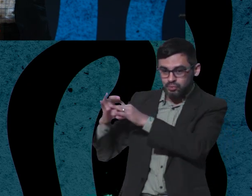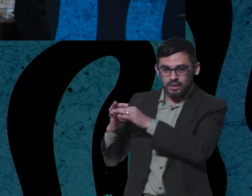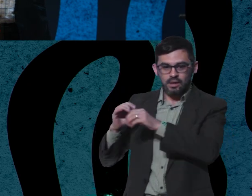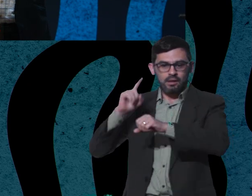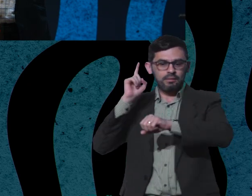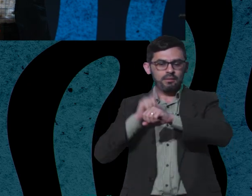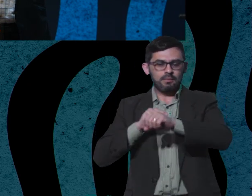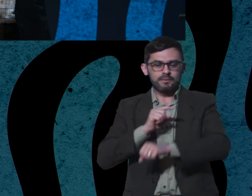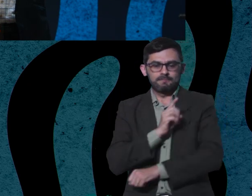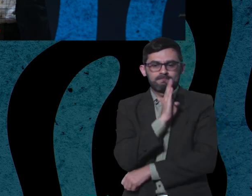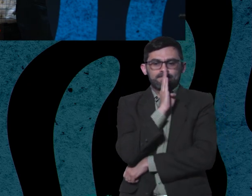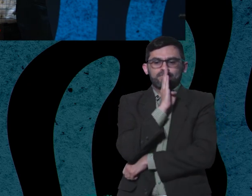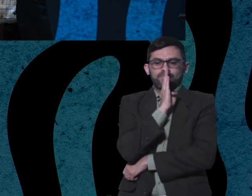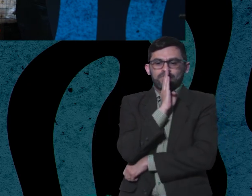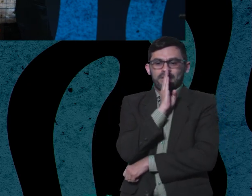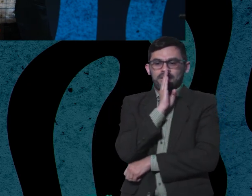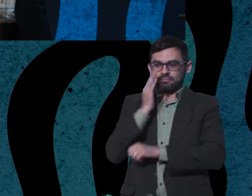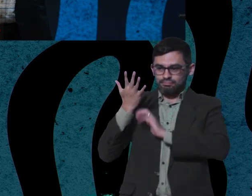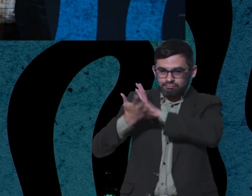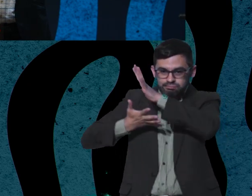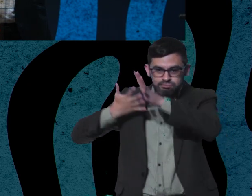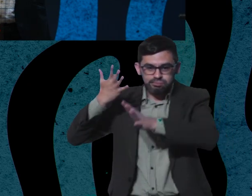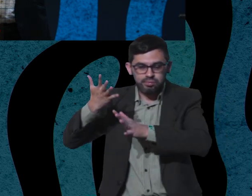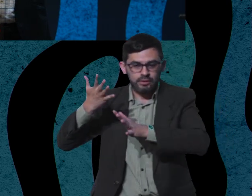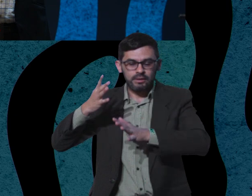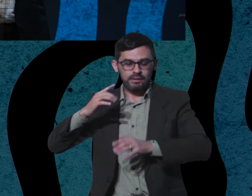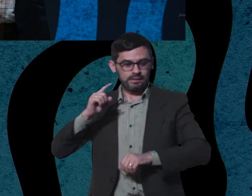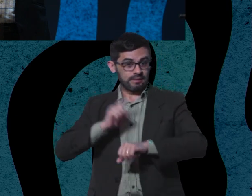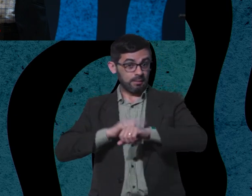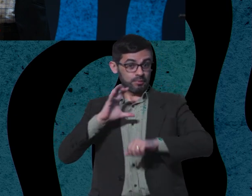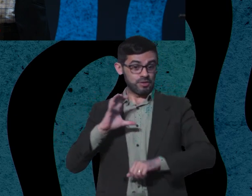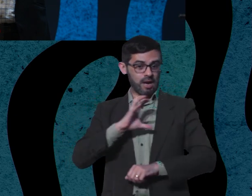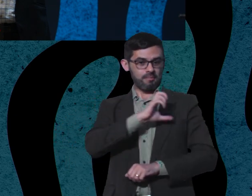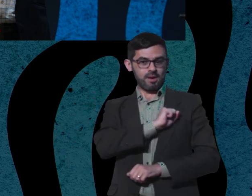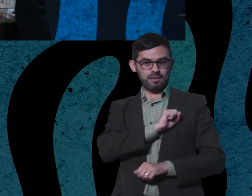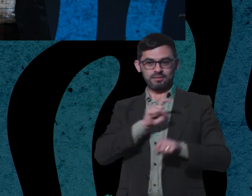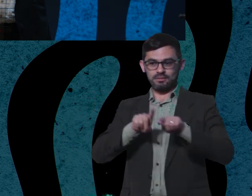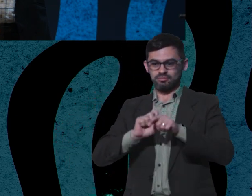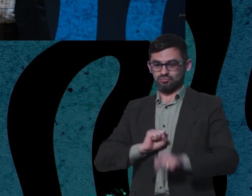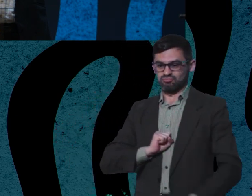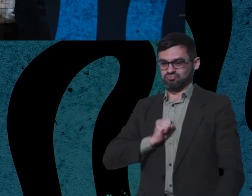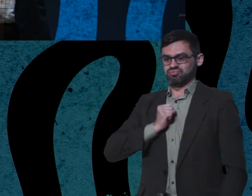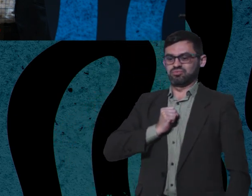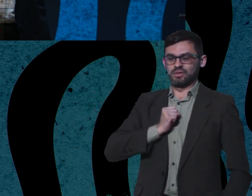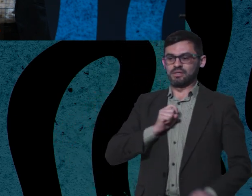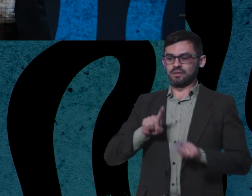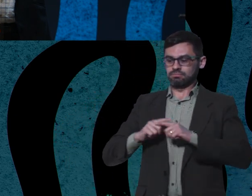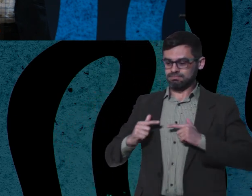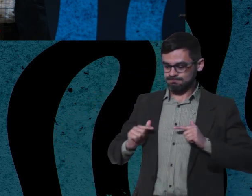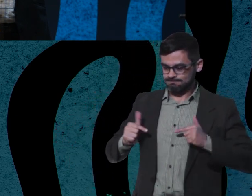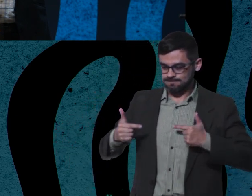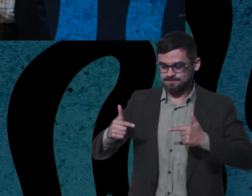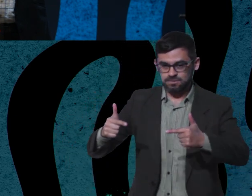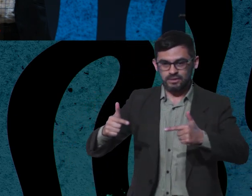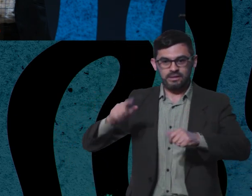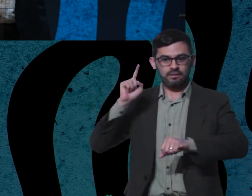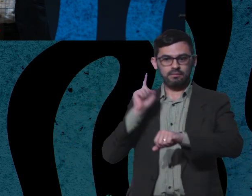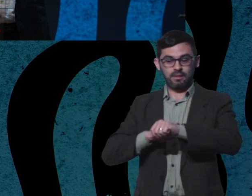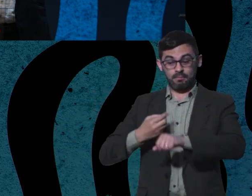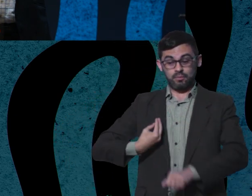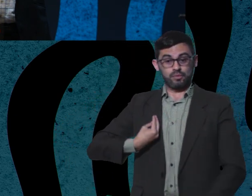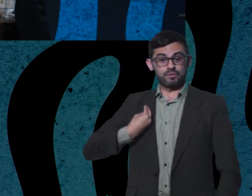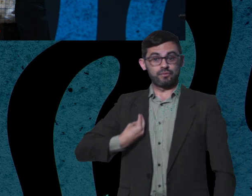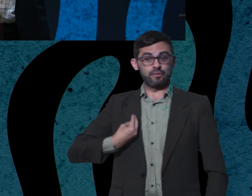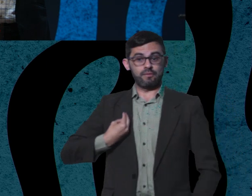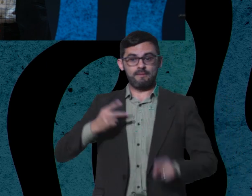de calar e tempo de falar, tempo de amar e tempo de odiar, tempo de lutar e tempo de